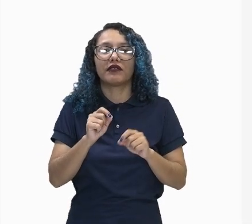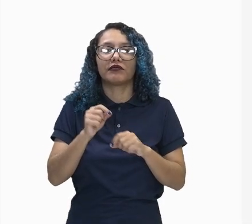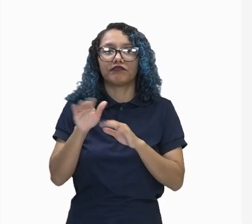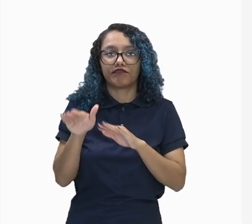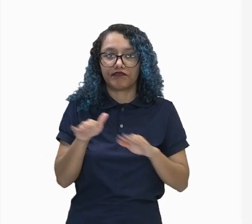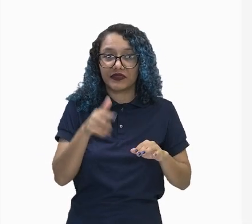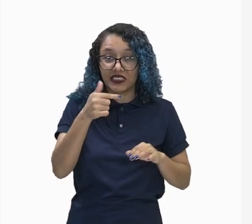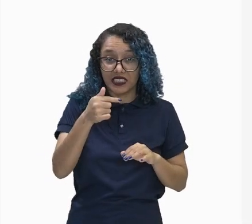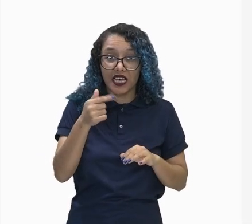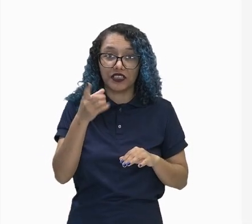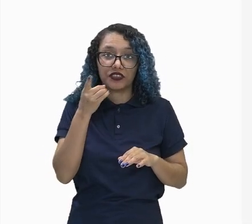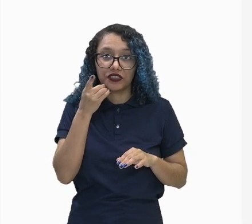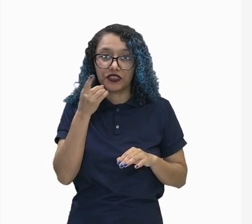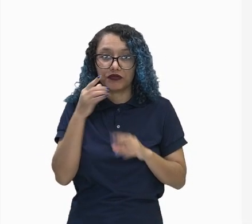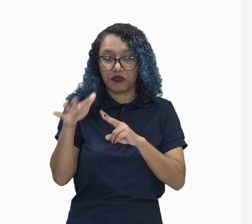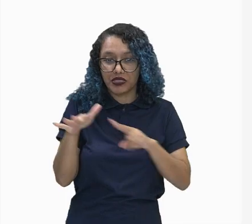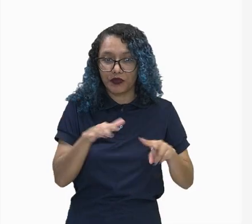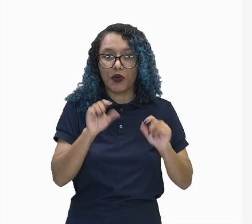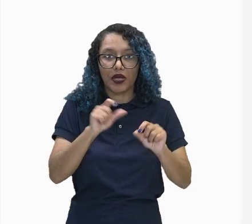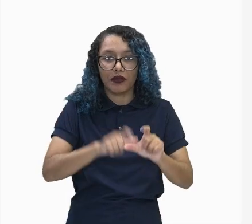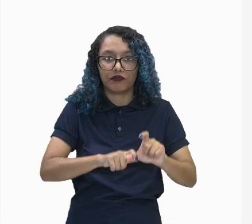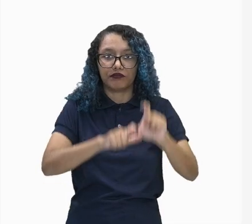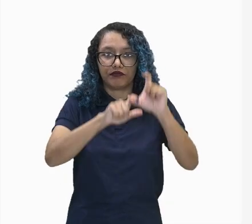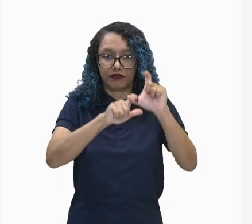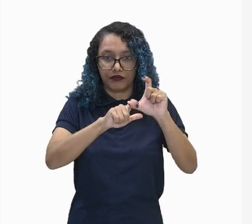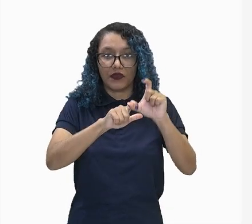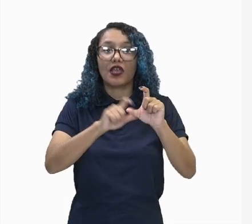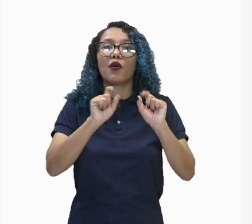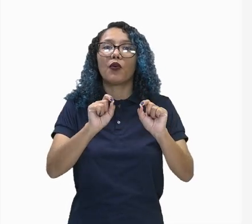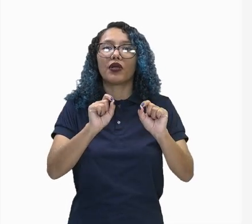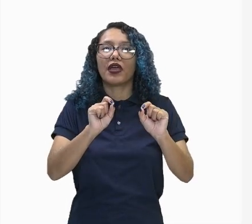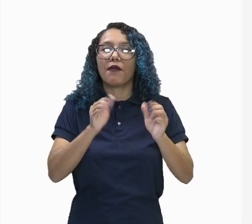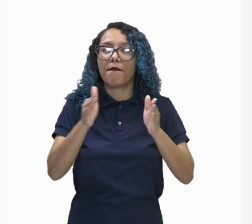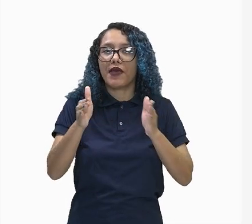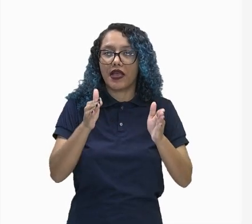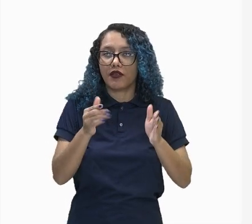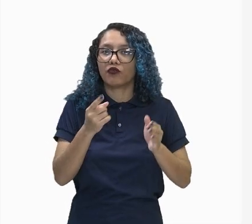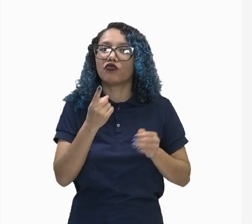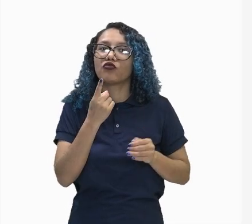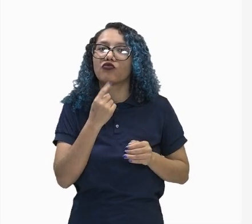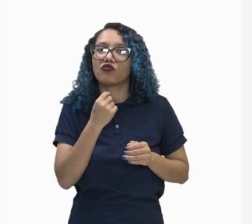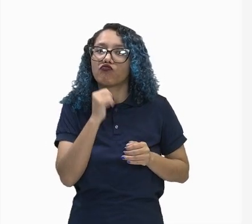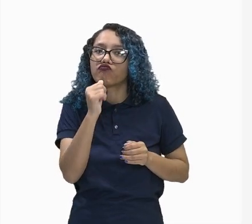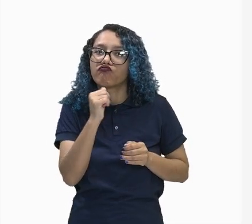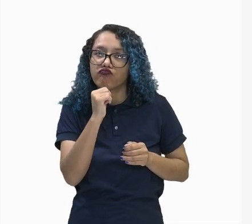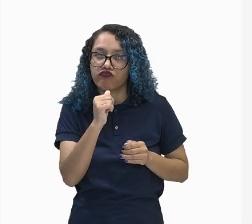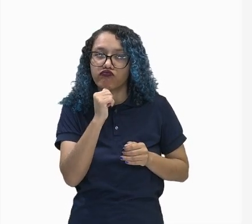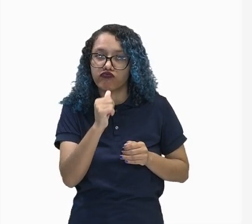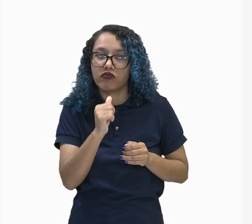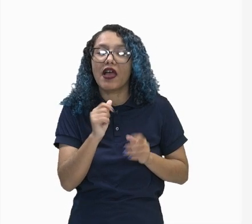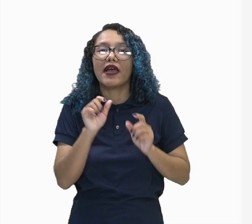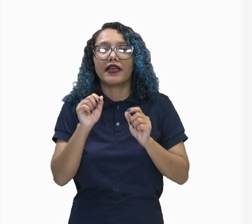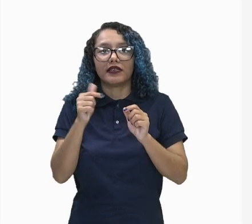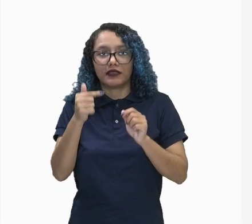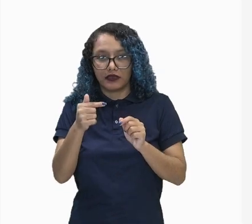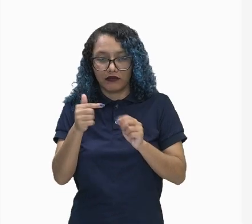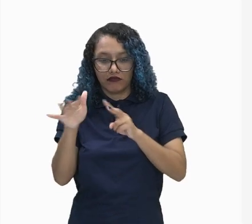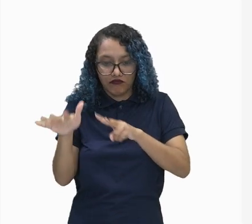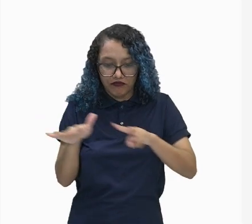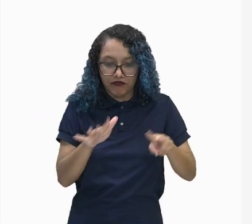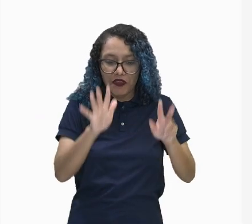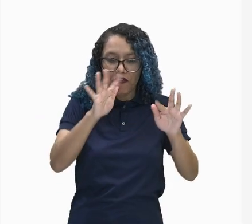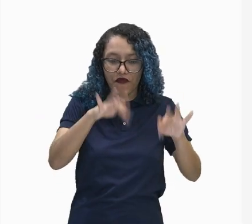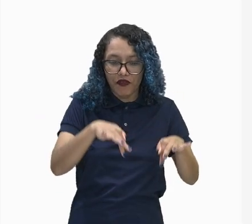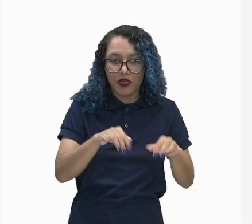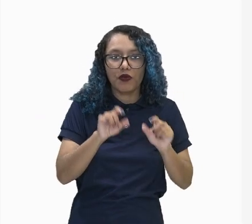ingestão por 7 dias. É o período em que deve ocorrer a menstruação. Após os 7 dias, deve-se retomar o uso de uma